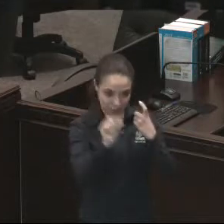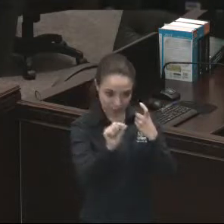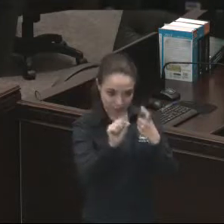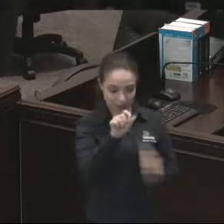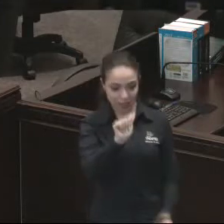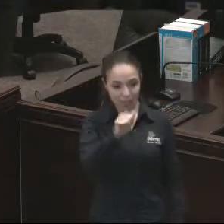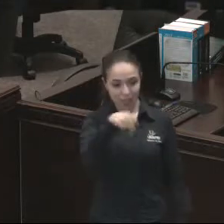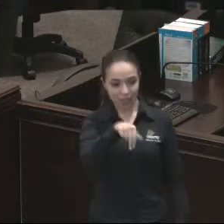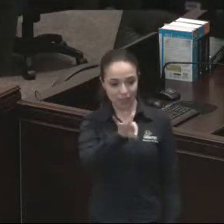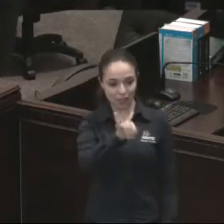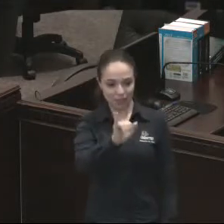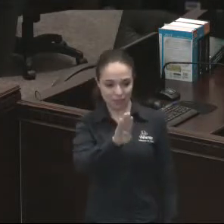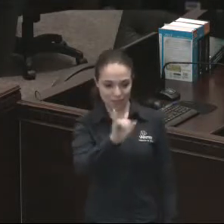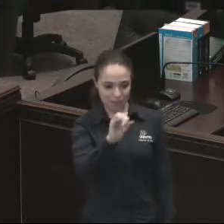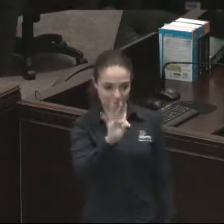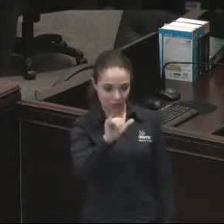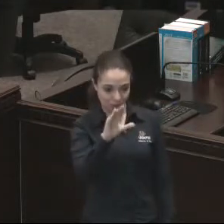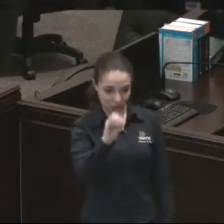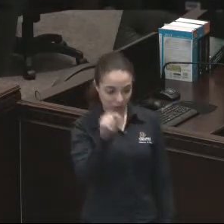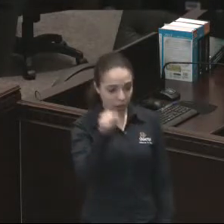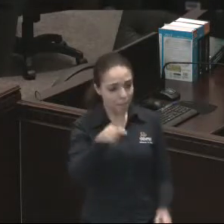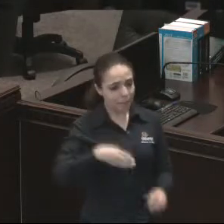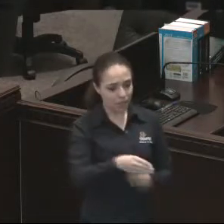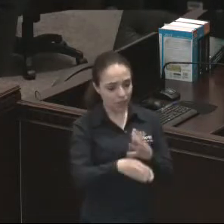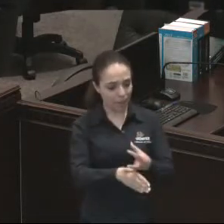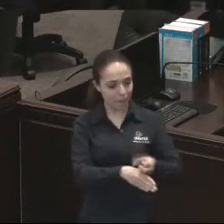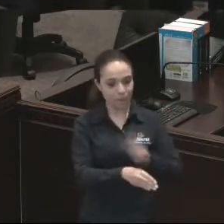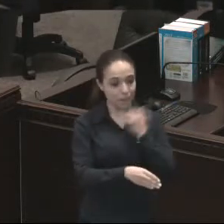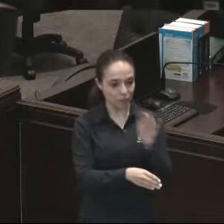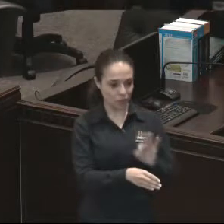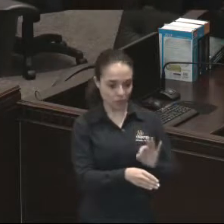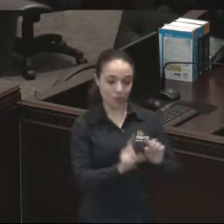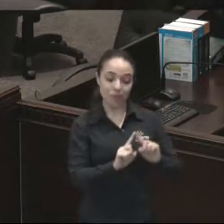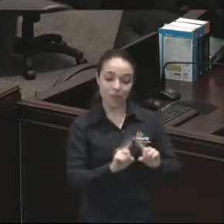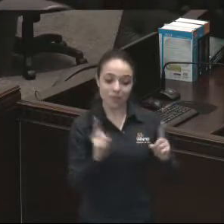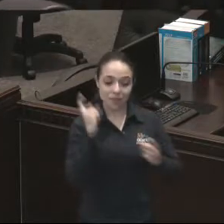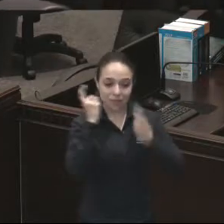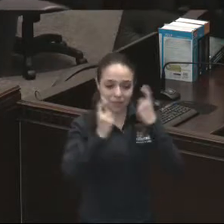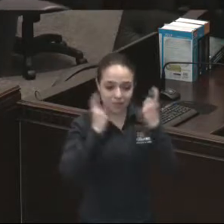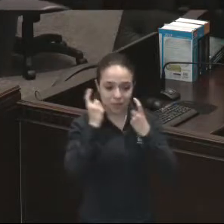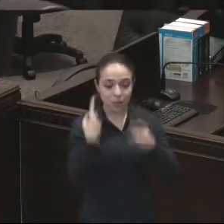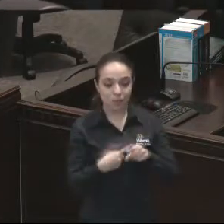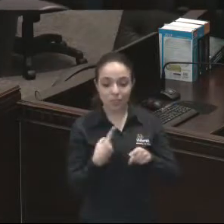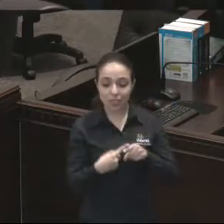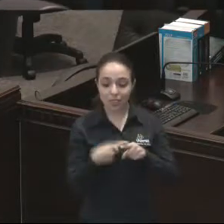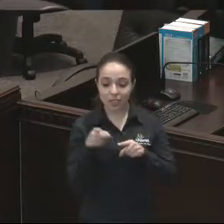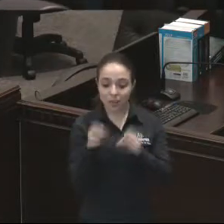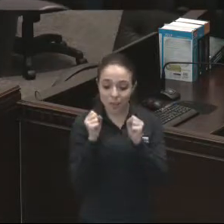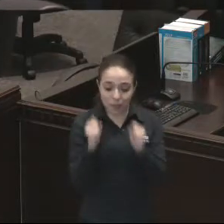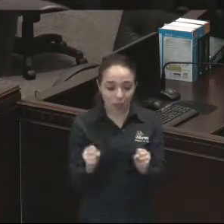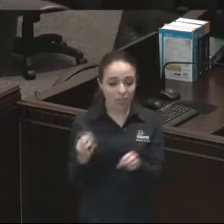não afetam muito os peixes. A nossa maior preocupação com relação aos antibióticos é o desenvolvimento de mecanismos